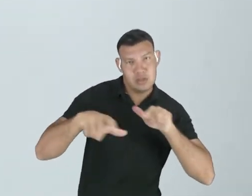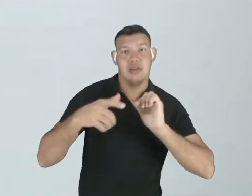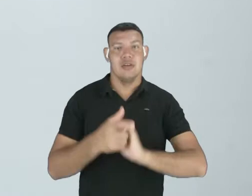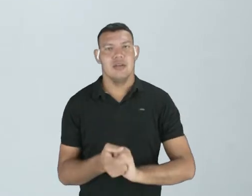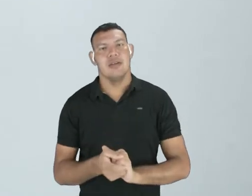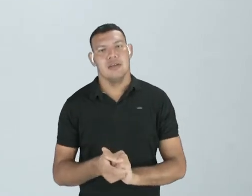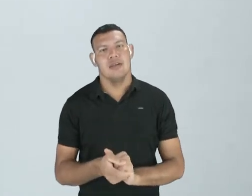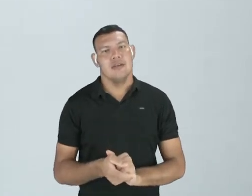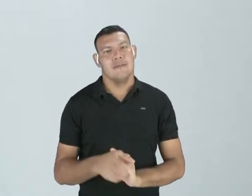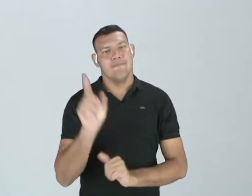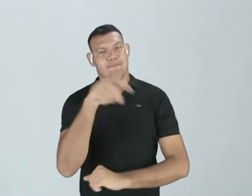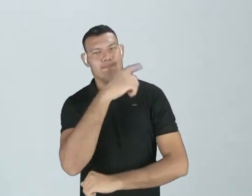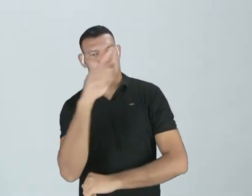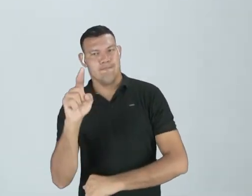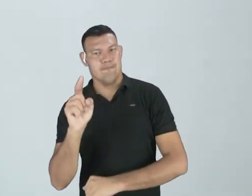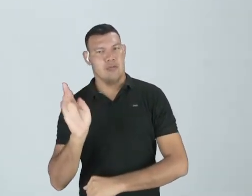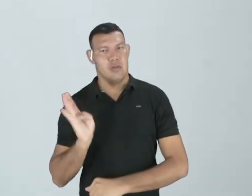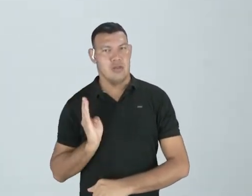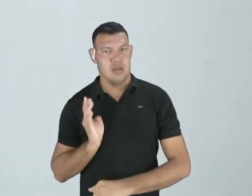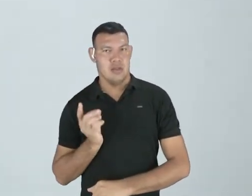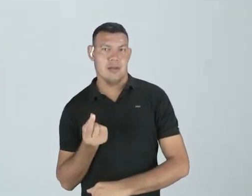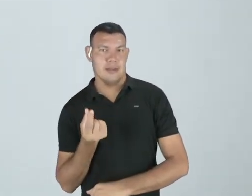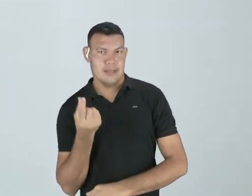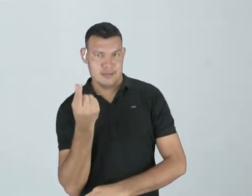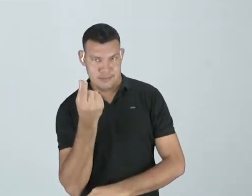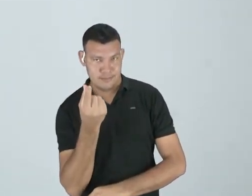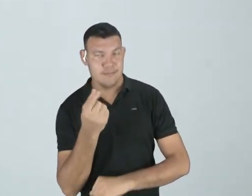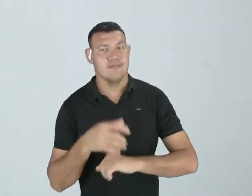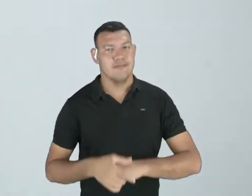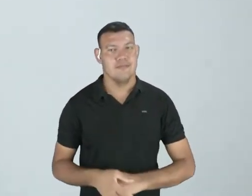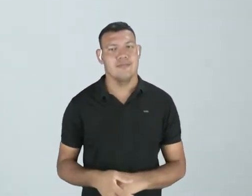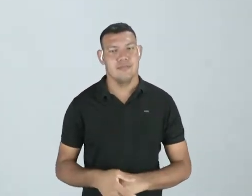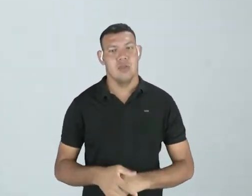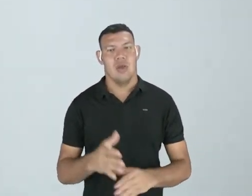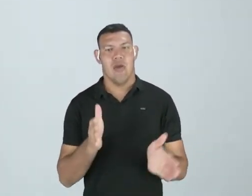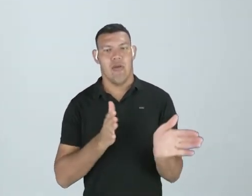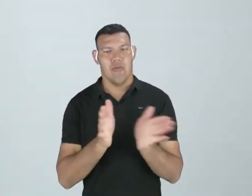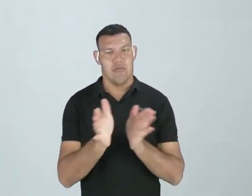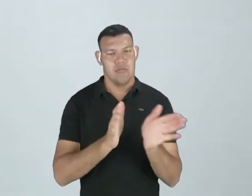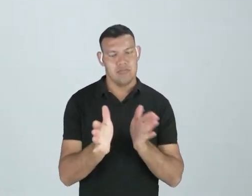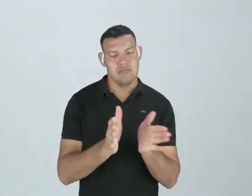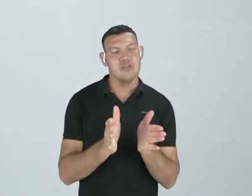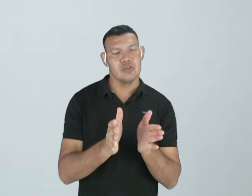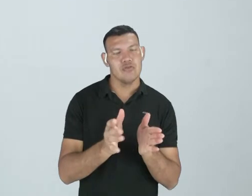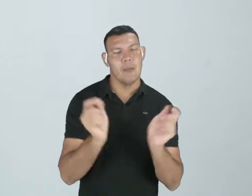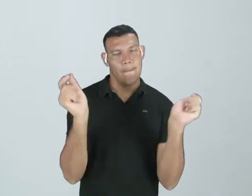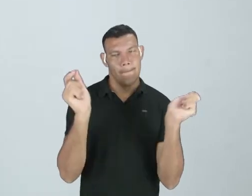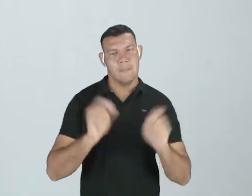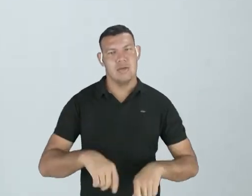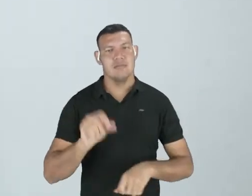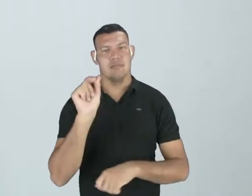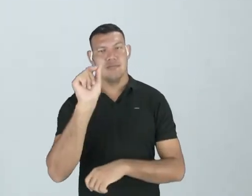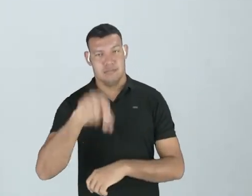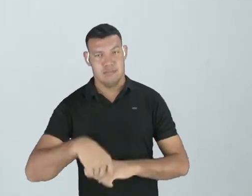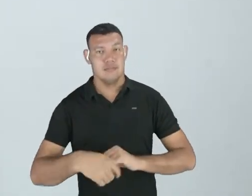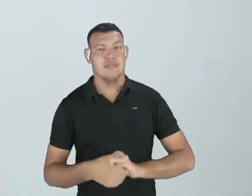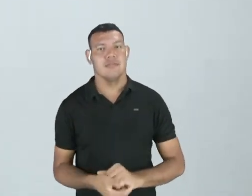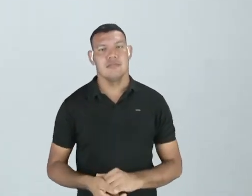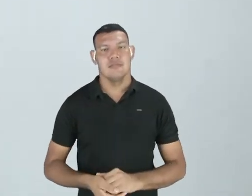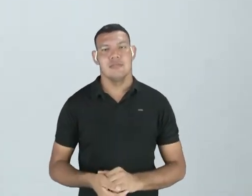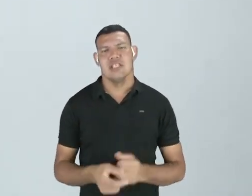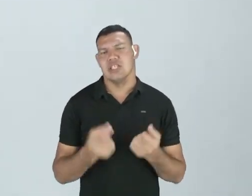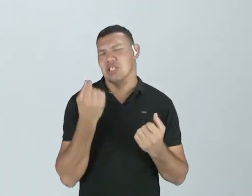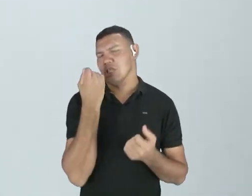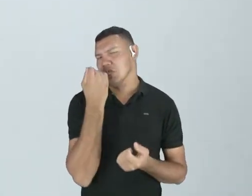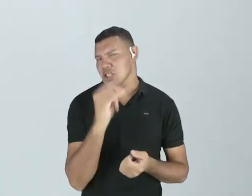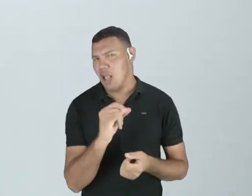o poder e ter acesso àquilo que deveria ser dele. Porque, segundo Karl Marx, se o trabalhador tudo